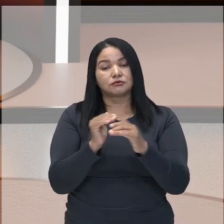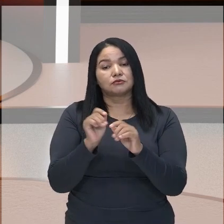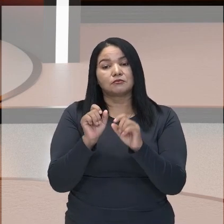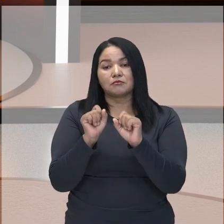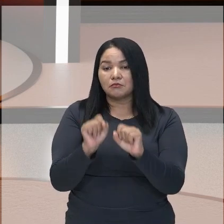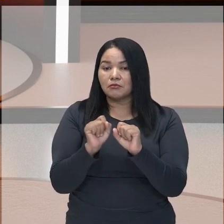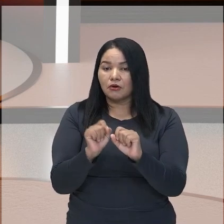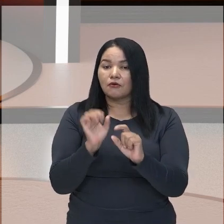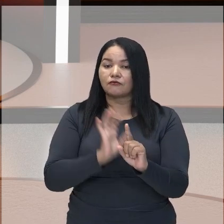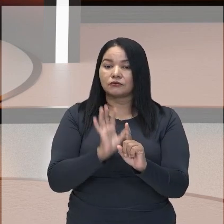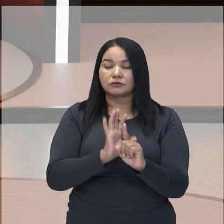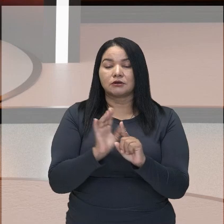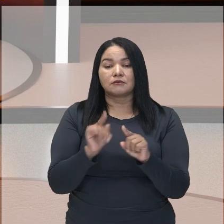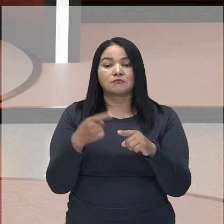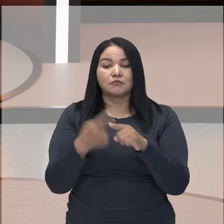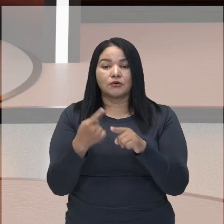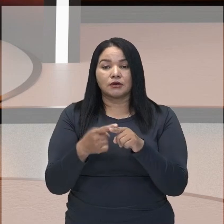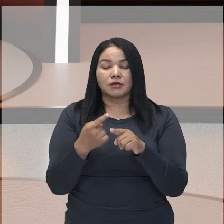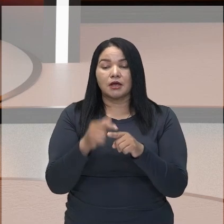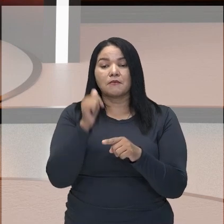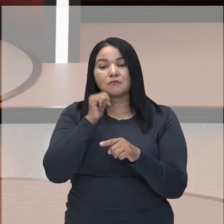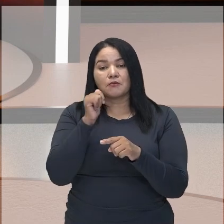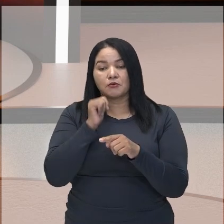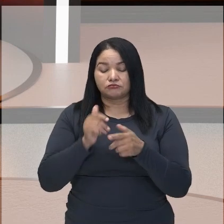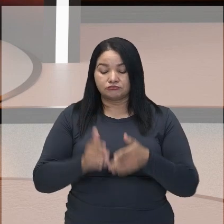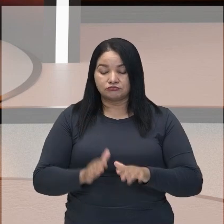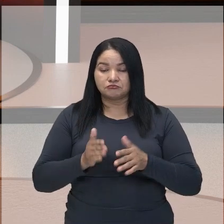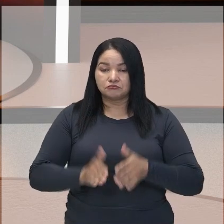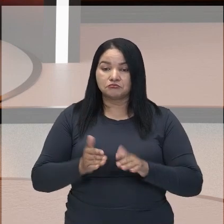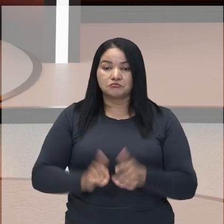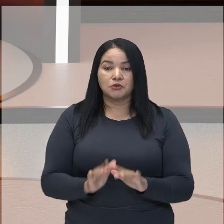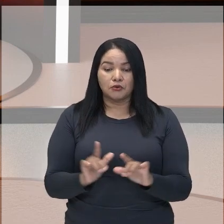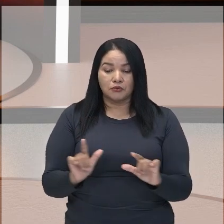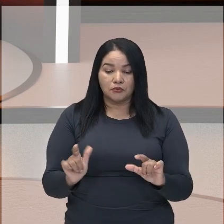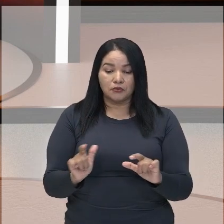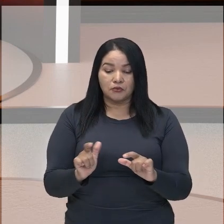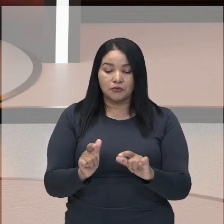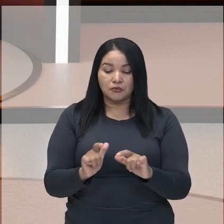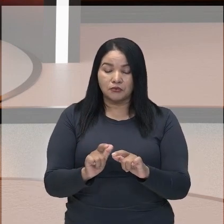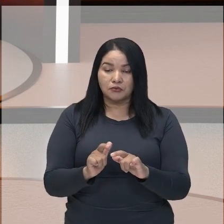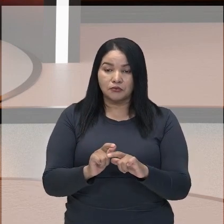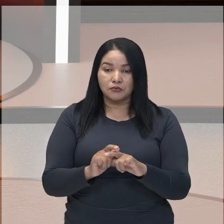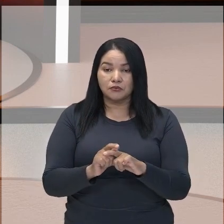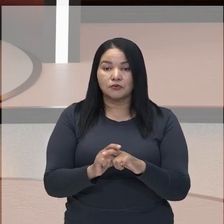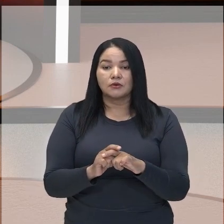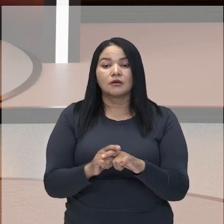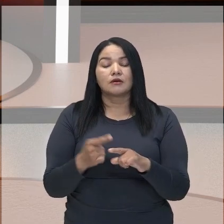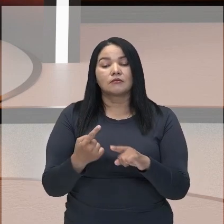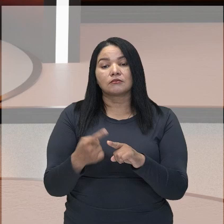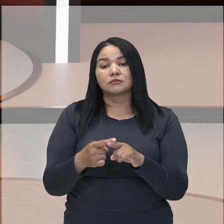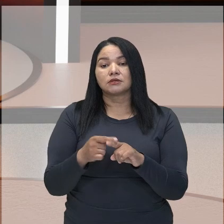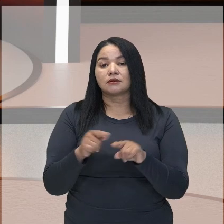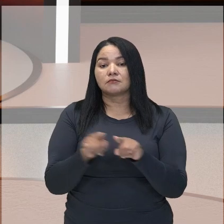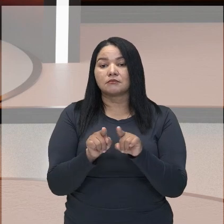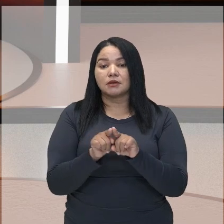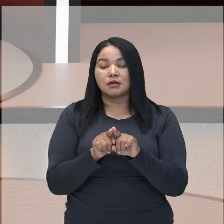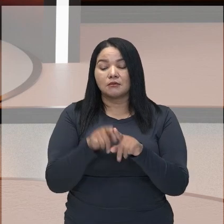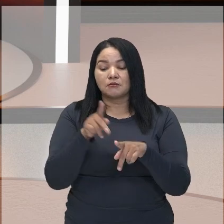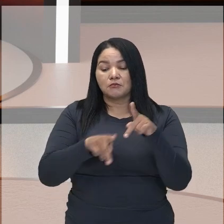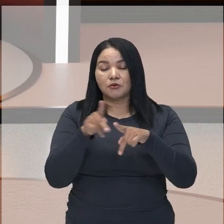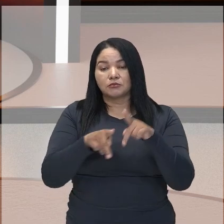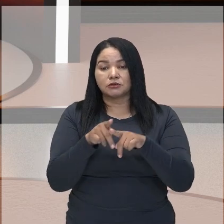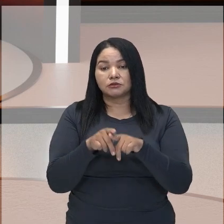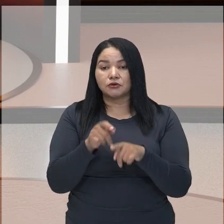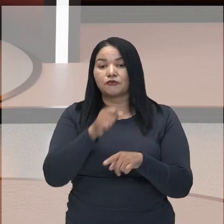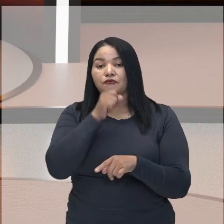Porque as mulheres, a taxa de natalidade está diminuindo drasticamente enquanto a população está envelhecendo bastante,